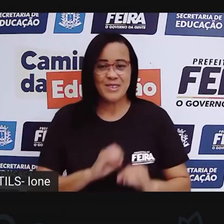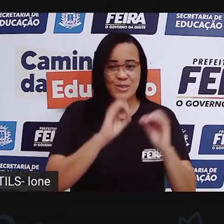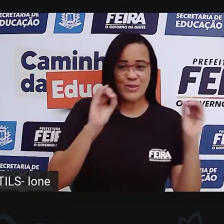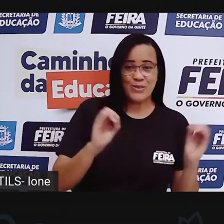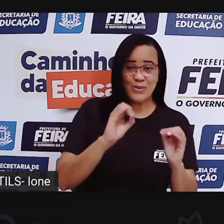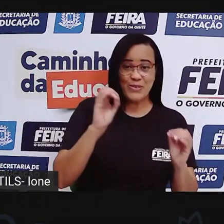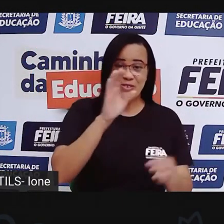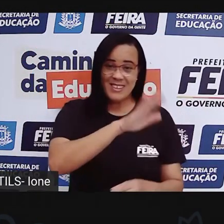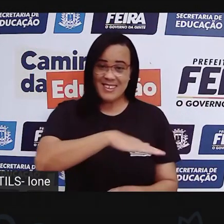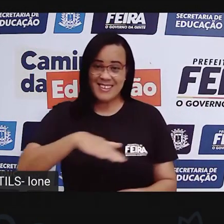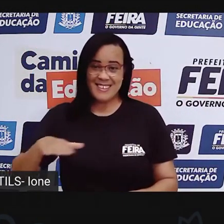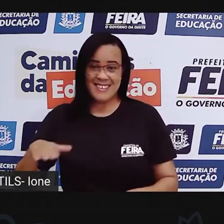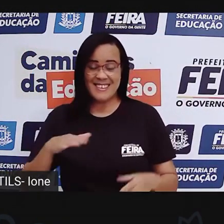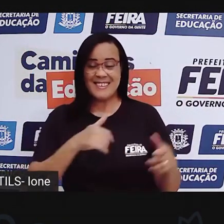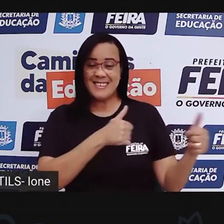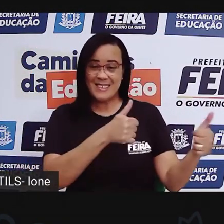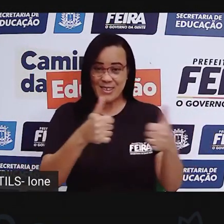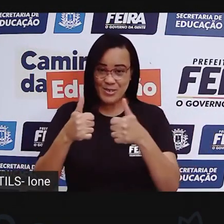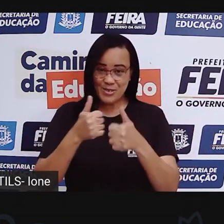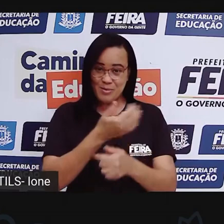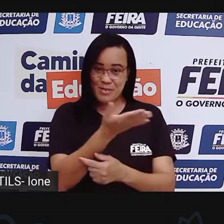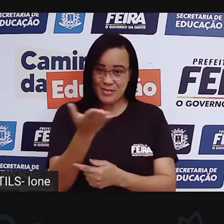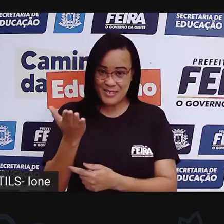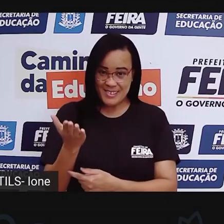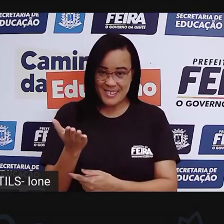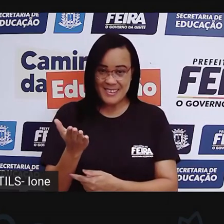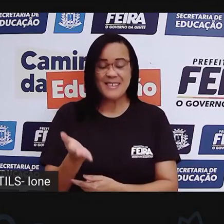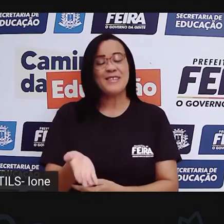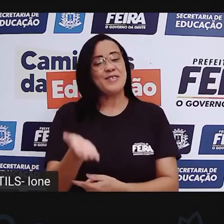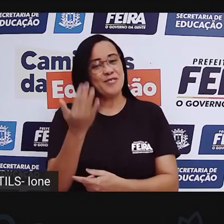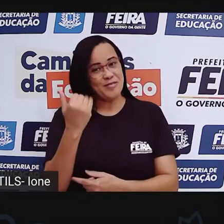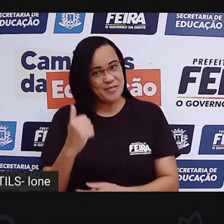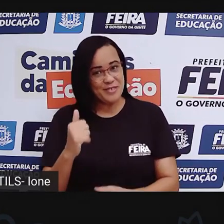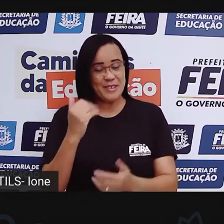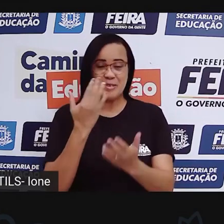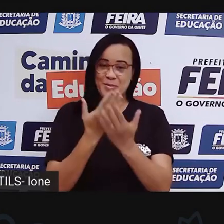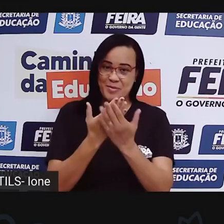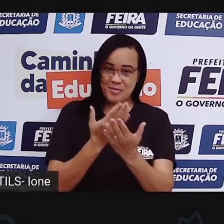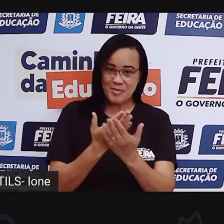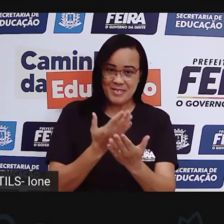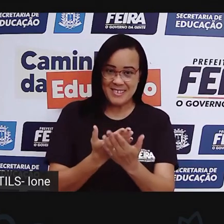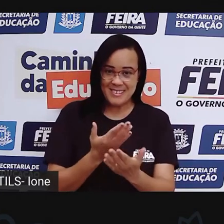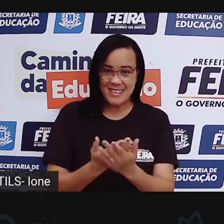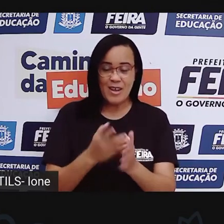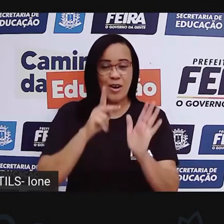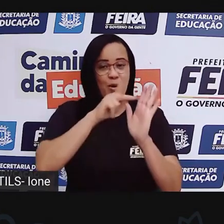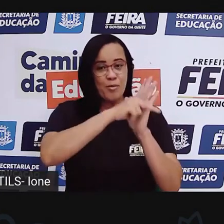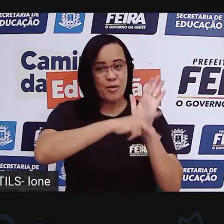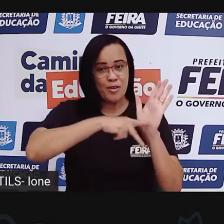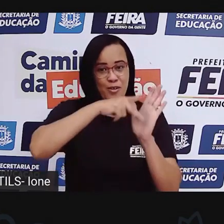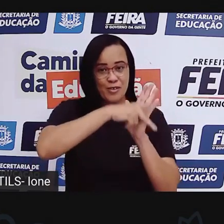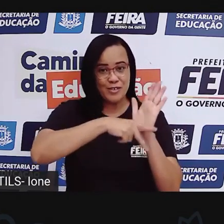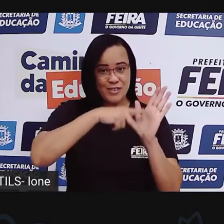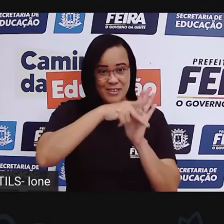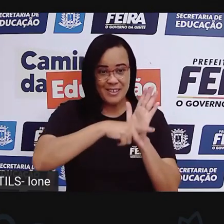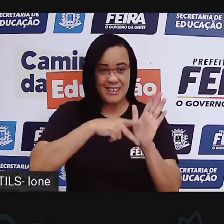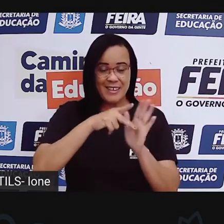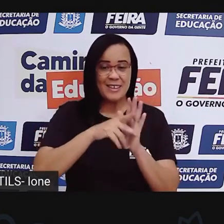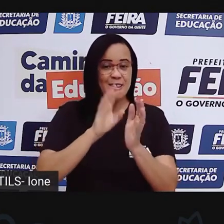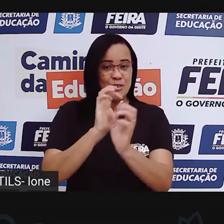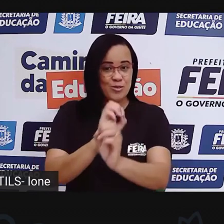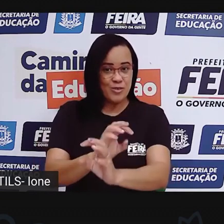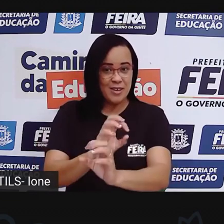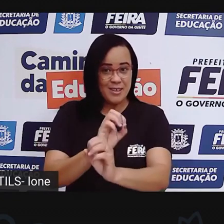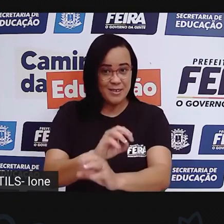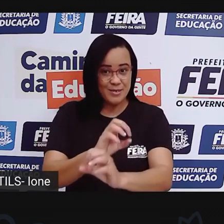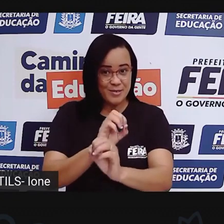Olá, crianças, tudo bem com vocês? Vamos para mais uma aula do nosso projeto Educação para a